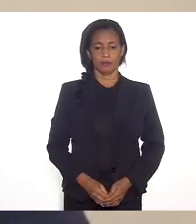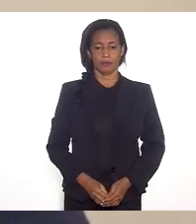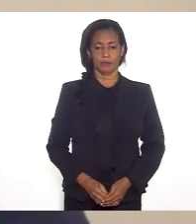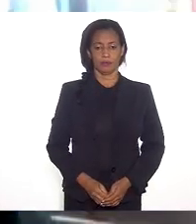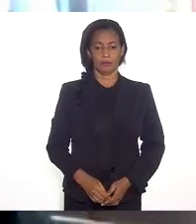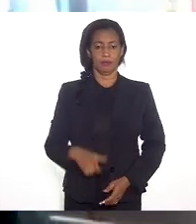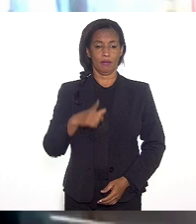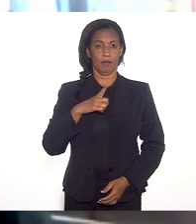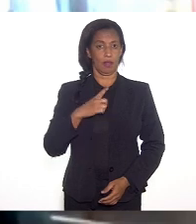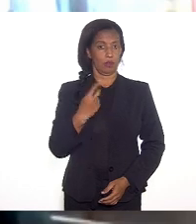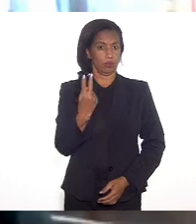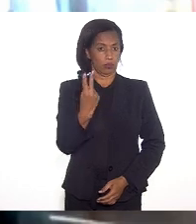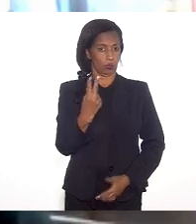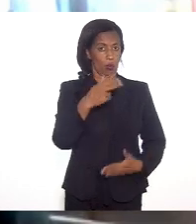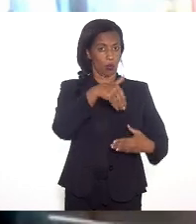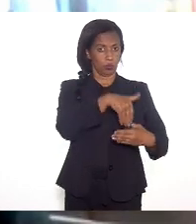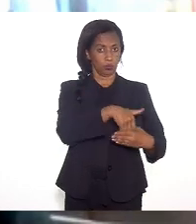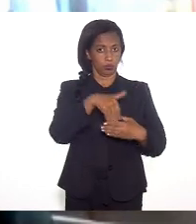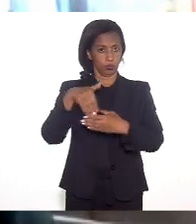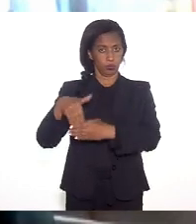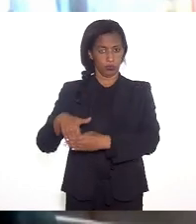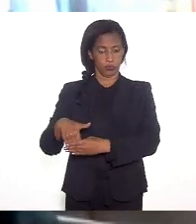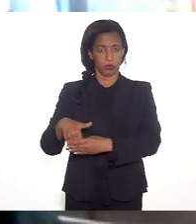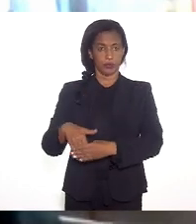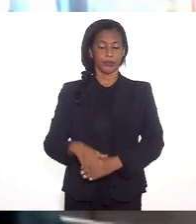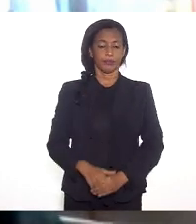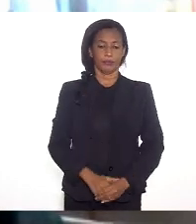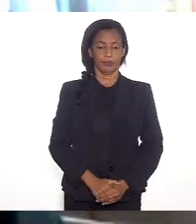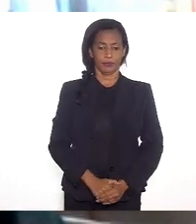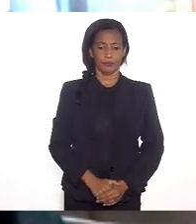Então, temos dois votos. Tem dois votos aqui.